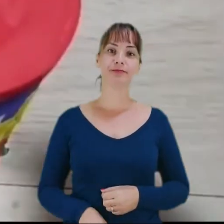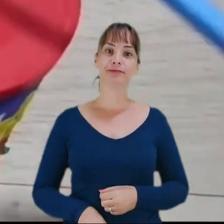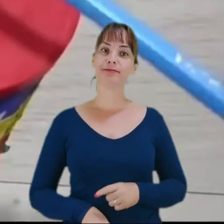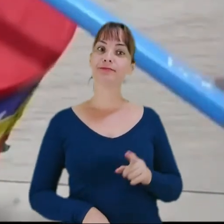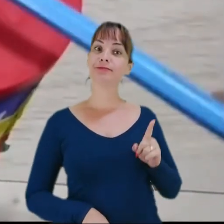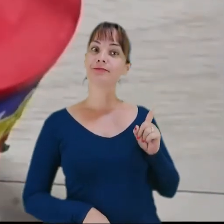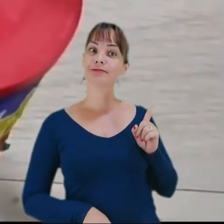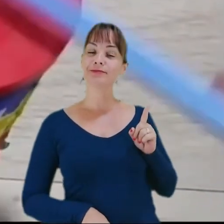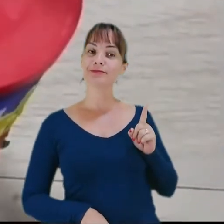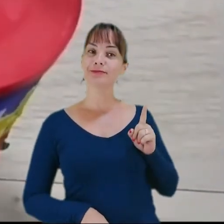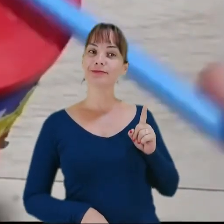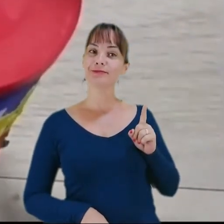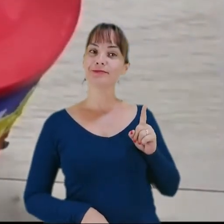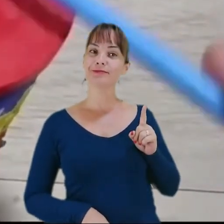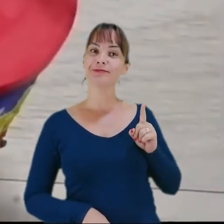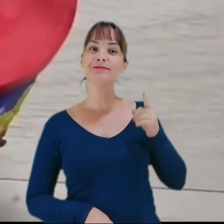E este